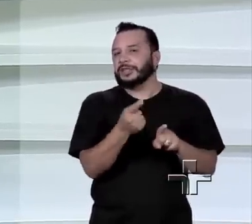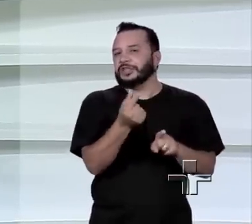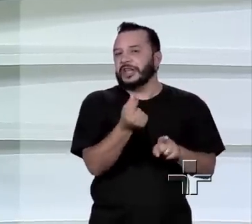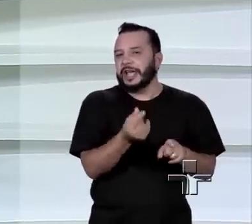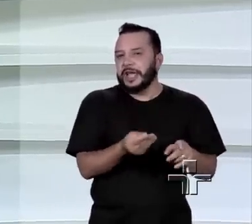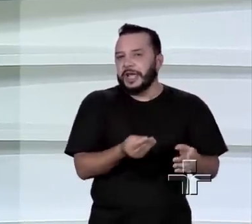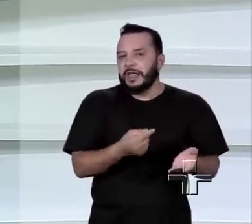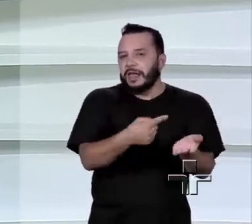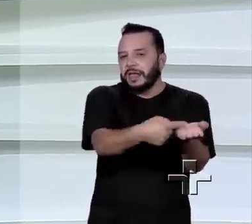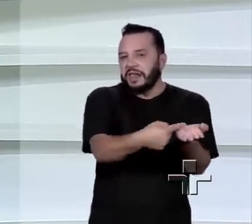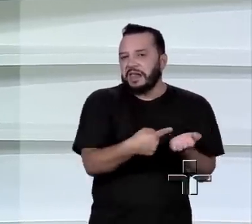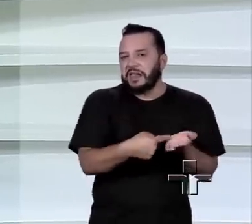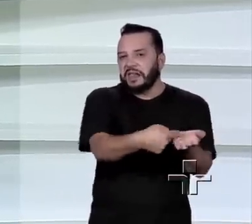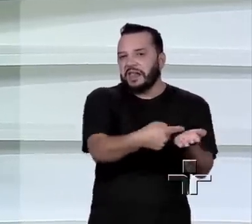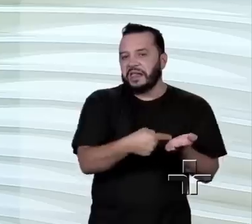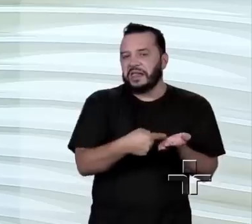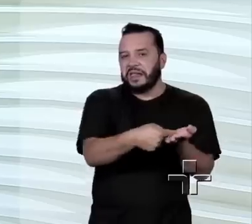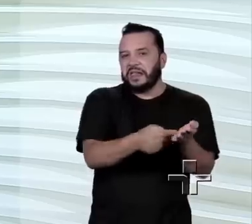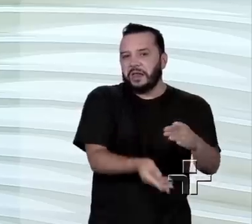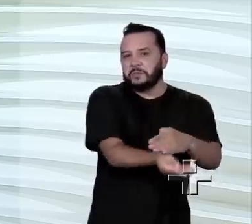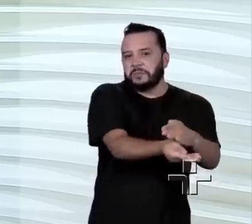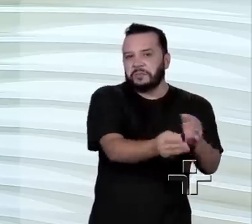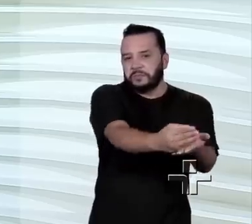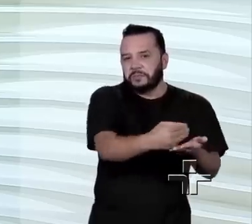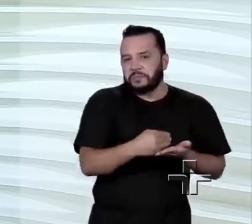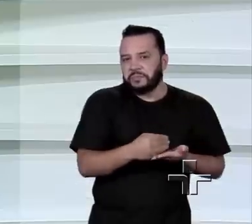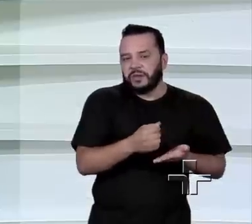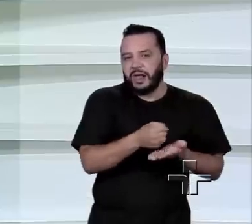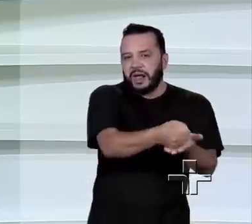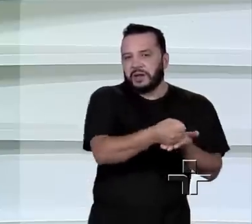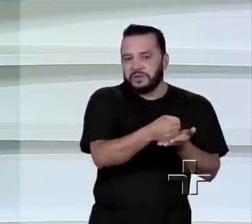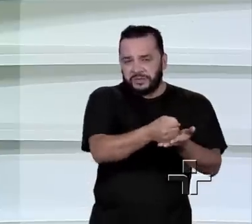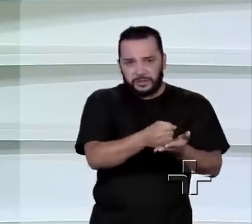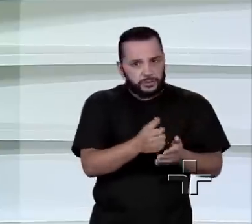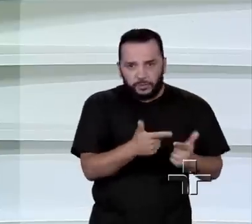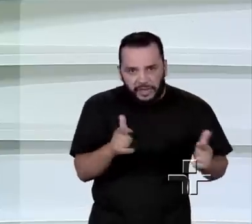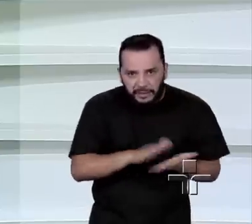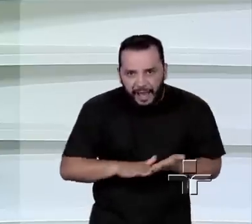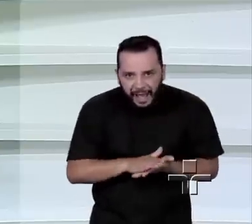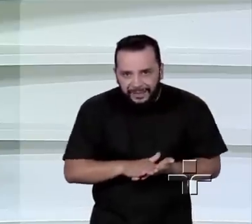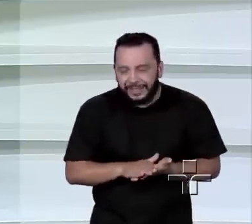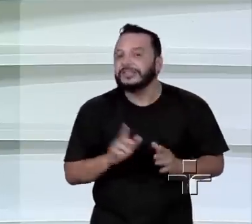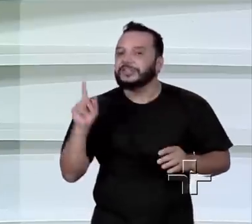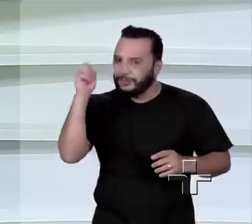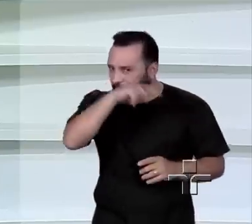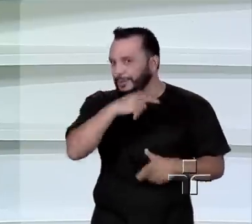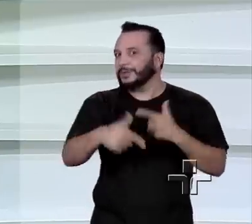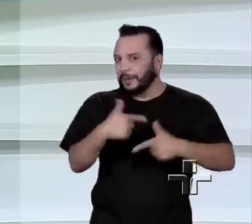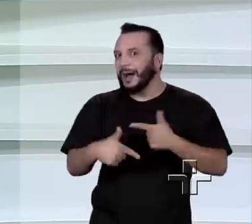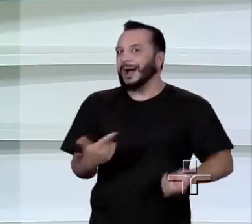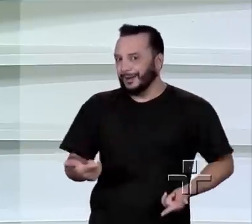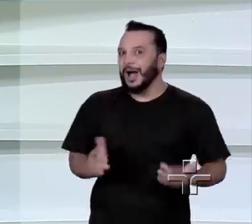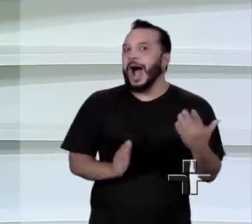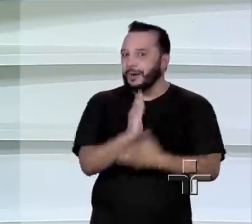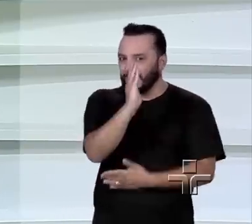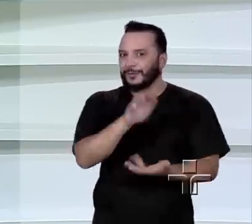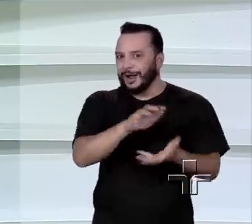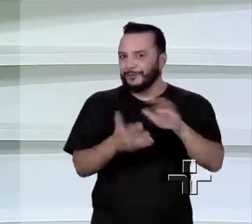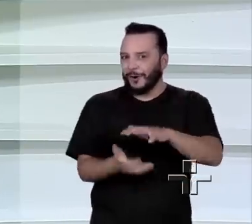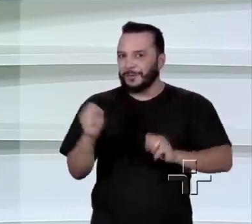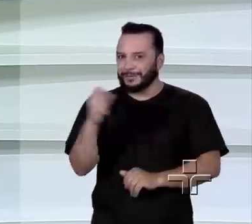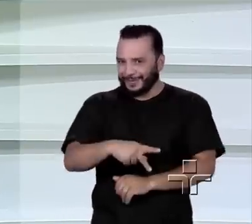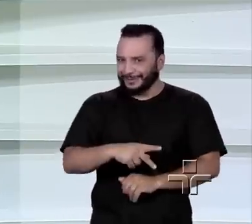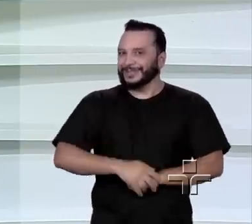está prometendo fazer o presidente eleito, também dificulta a tarefa. A pergunta é, de que forma que se aprova uma reforma da